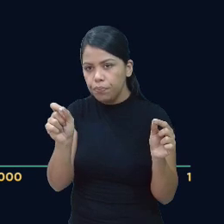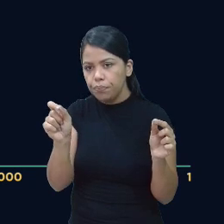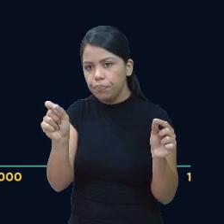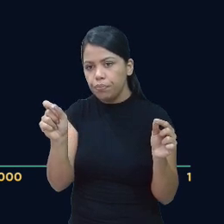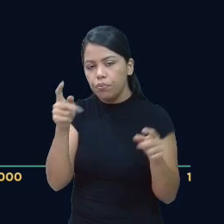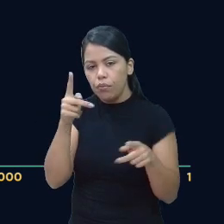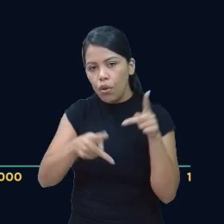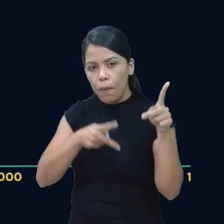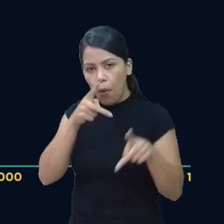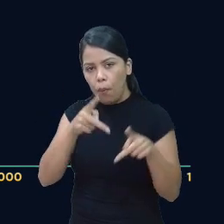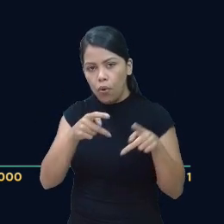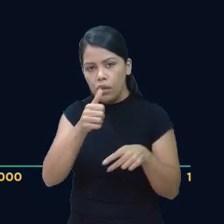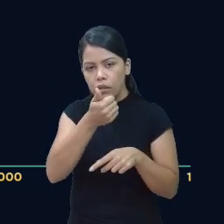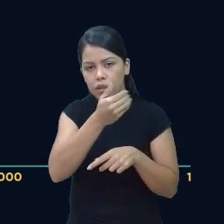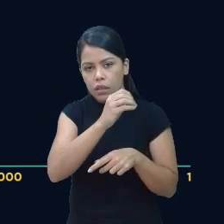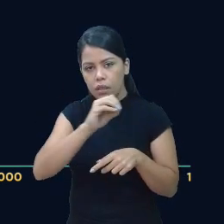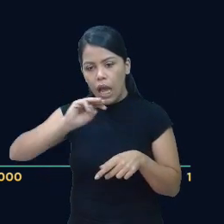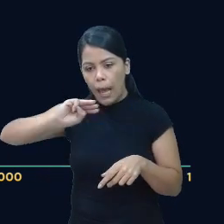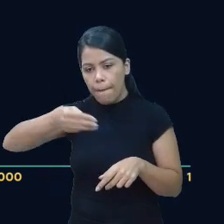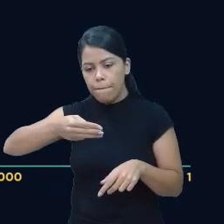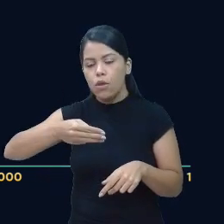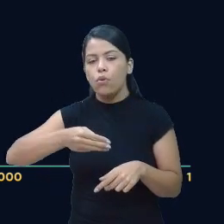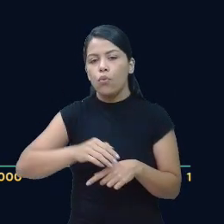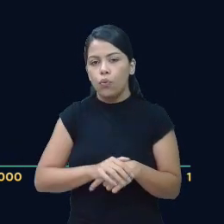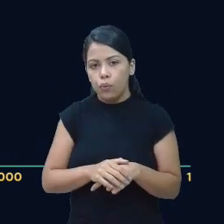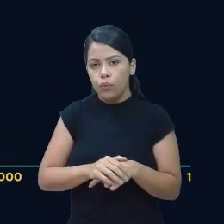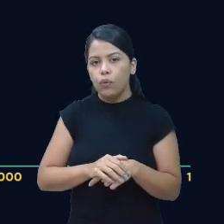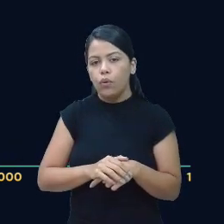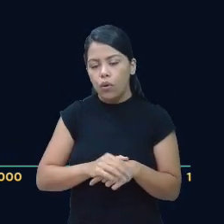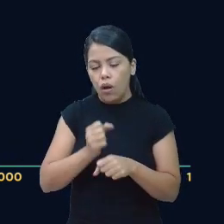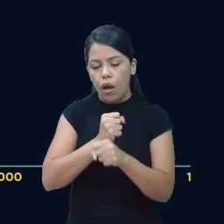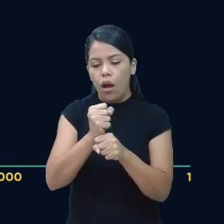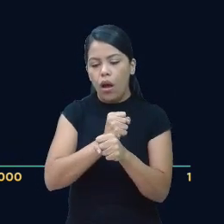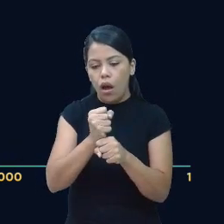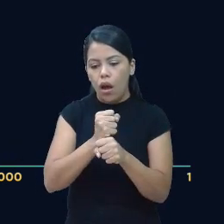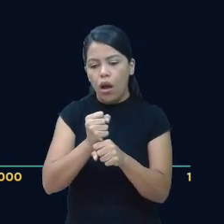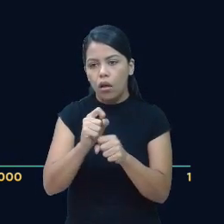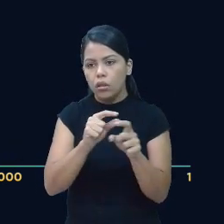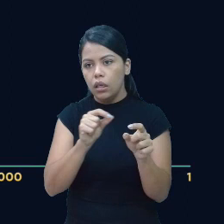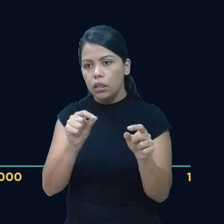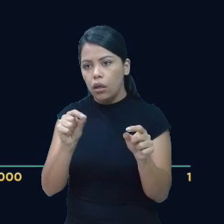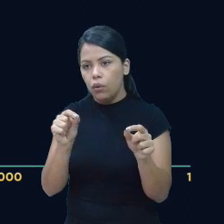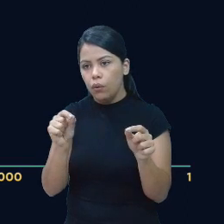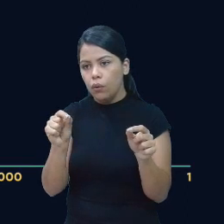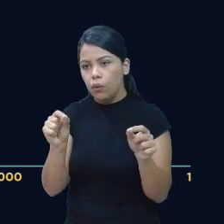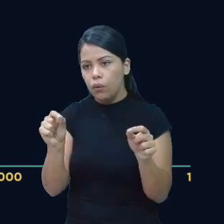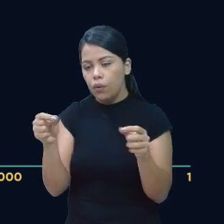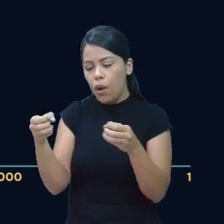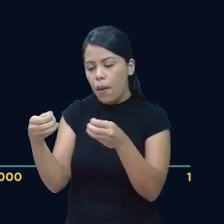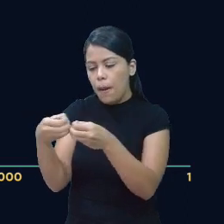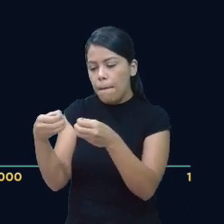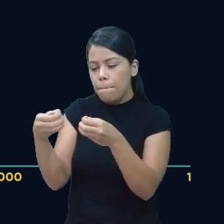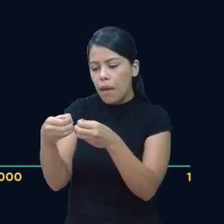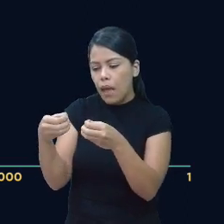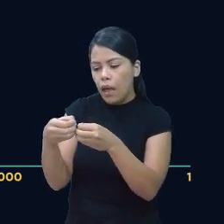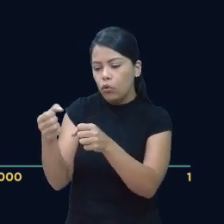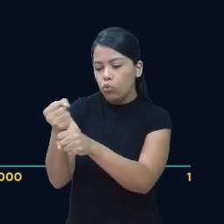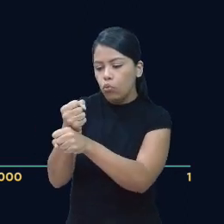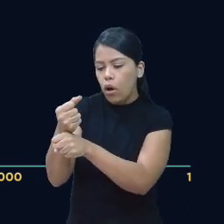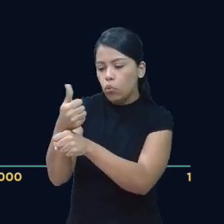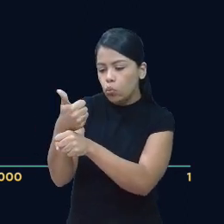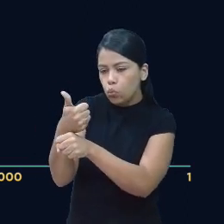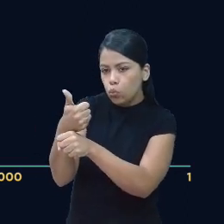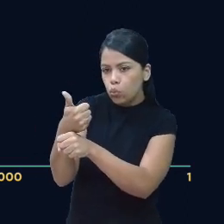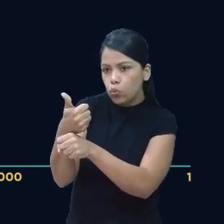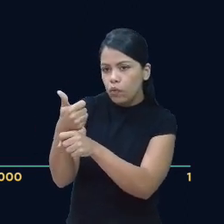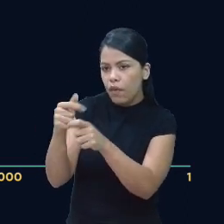de 100.000 anos. A gente vai perceber que um determinado evento que vai acontecer aqui próximo do ano 1 vai fazer com